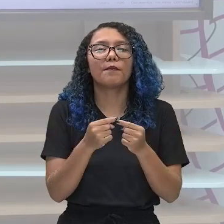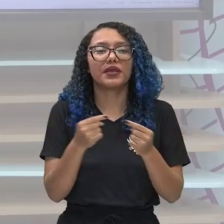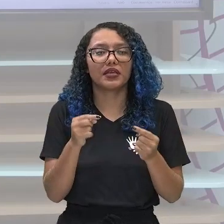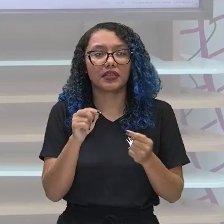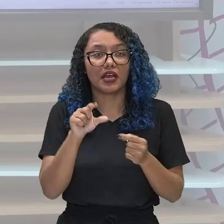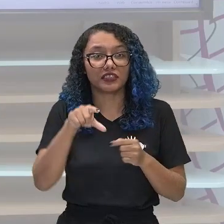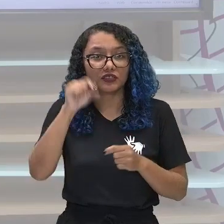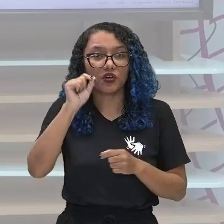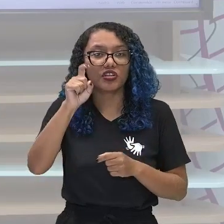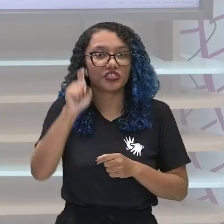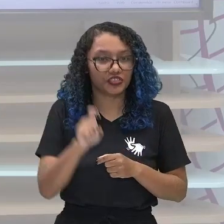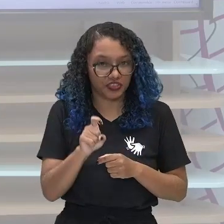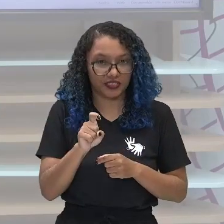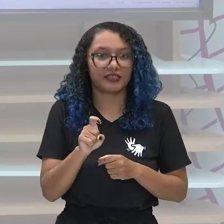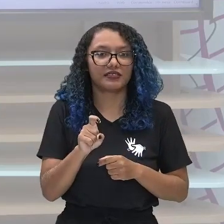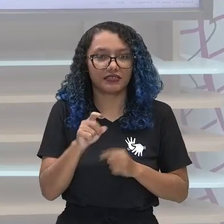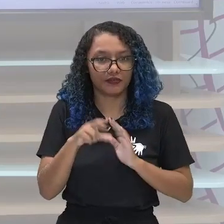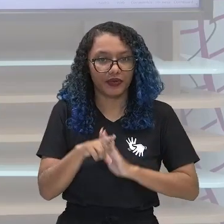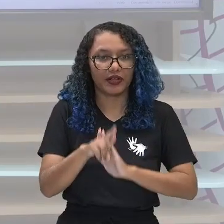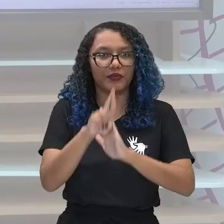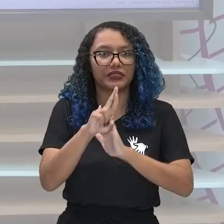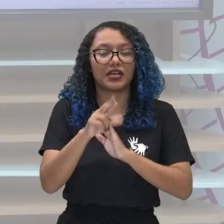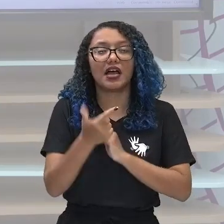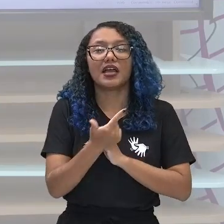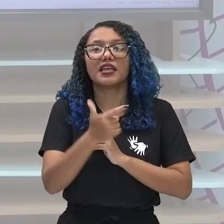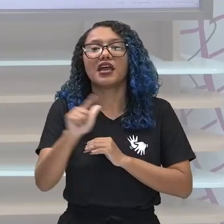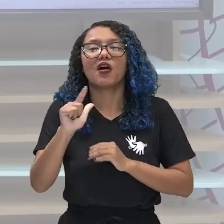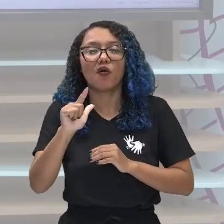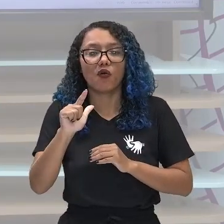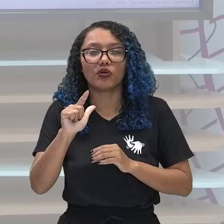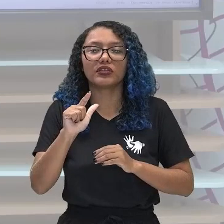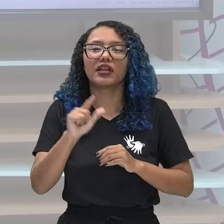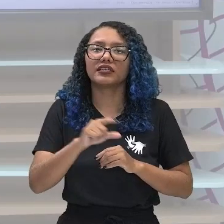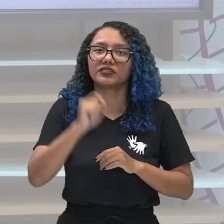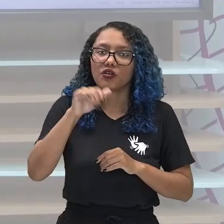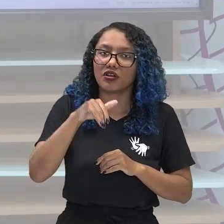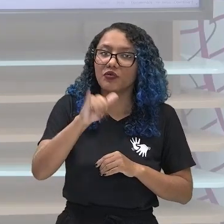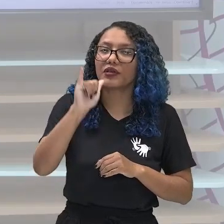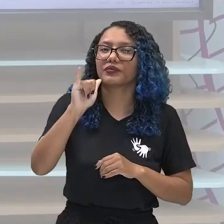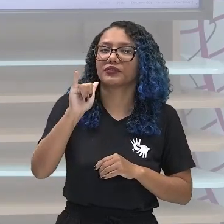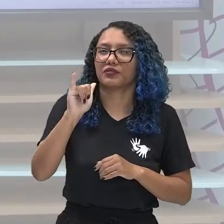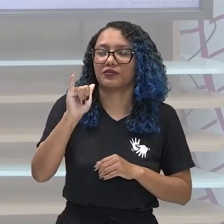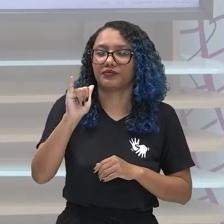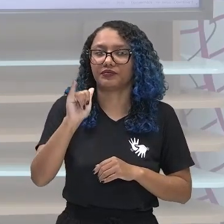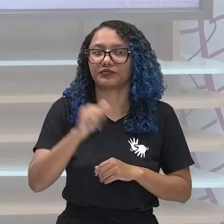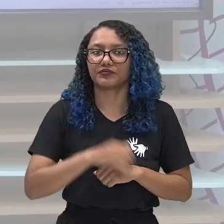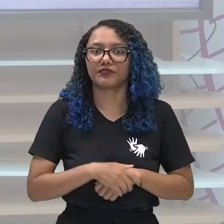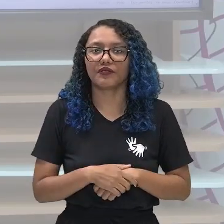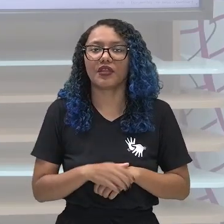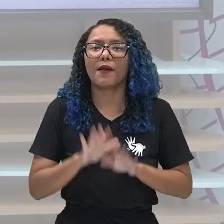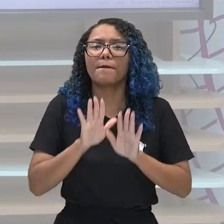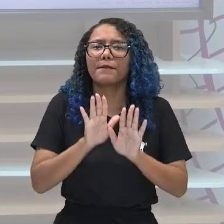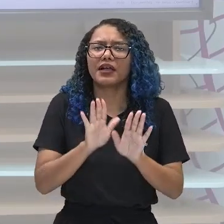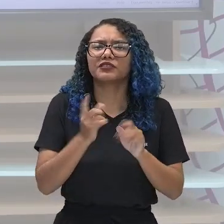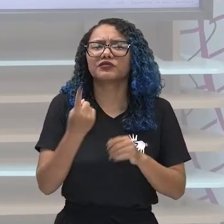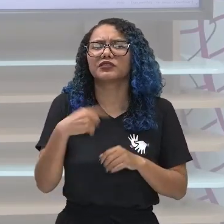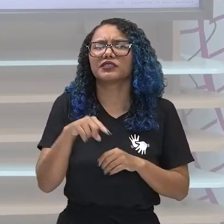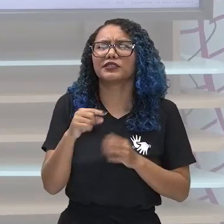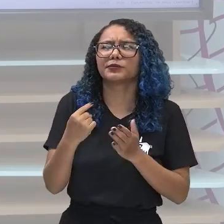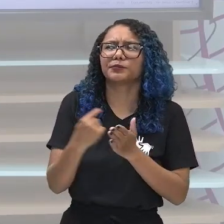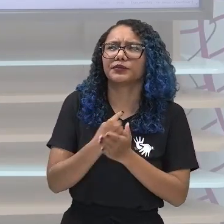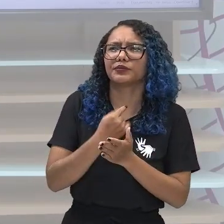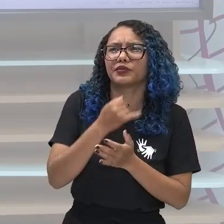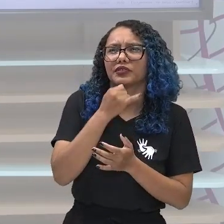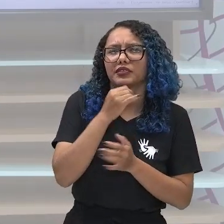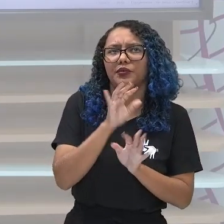x e a segunda indicação para a variável y. Agora você poderia perguntar, mas professor Aldemir, eu só